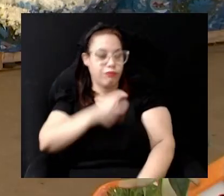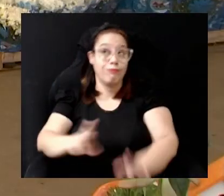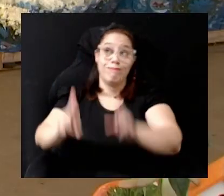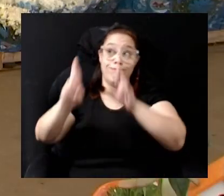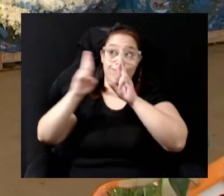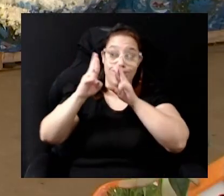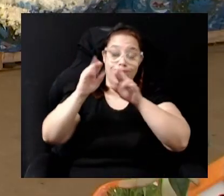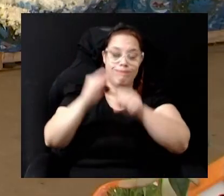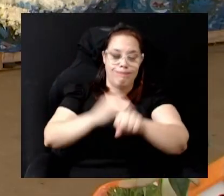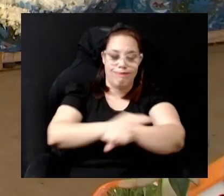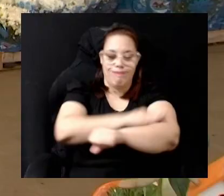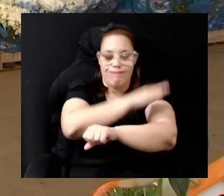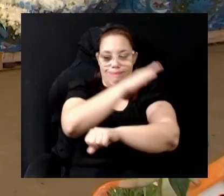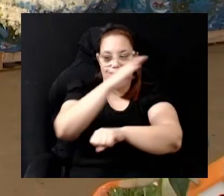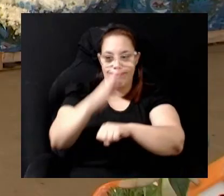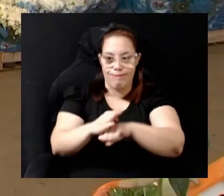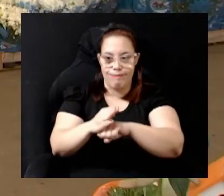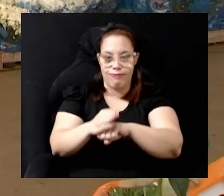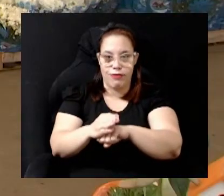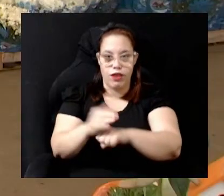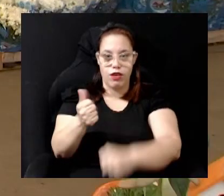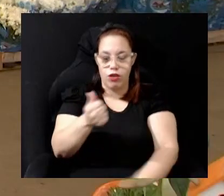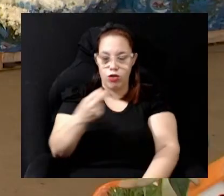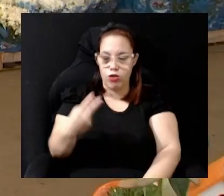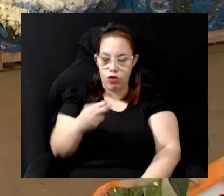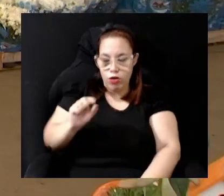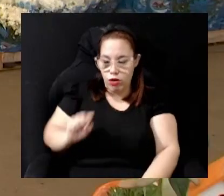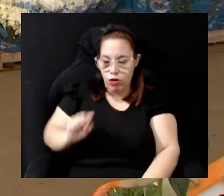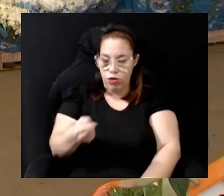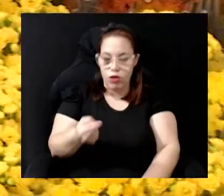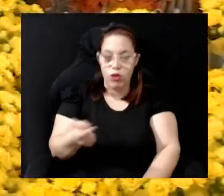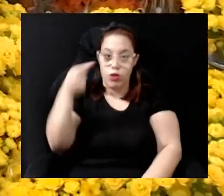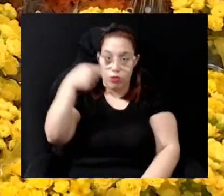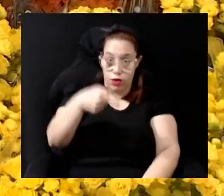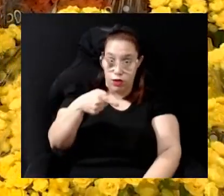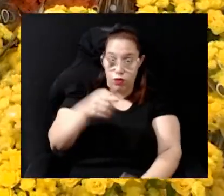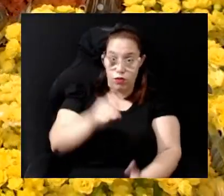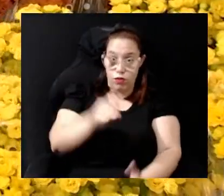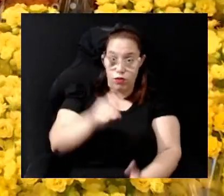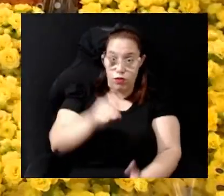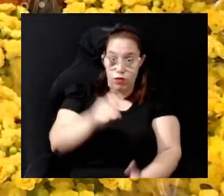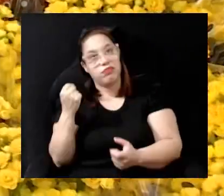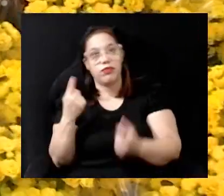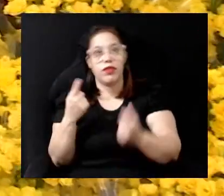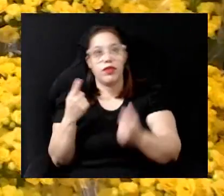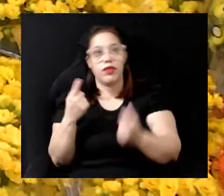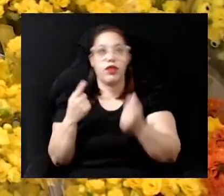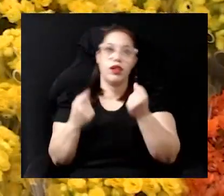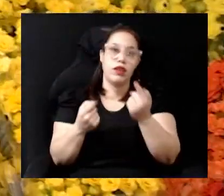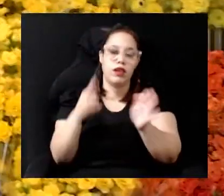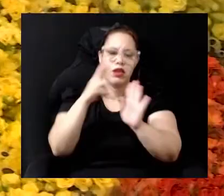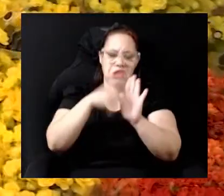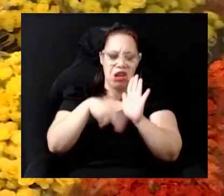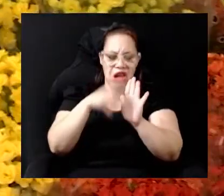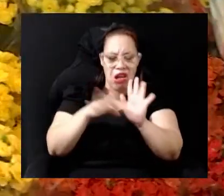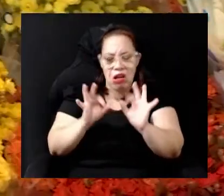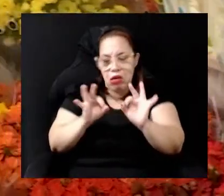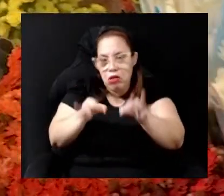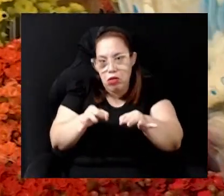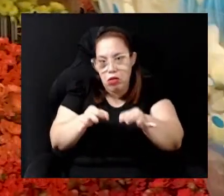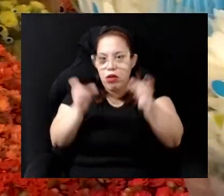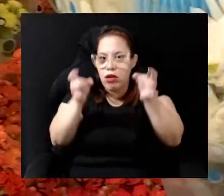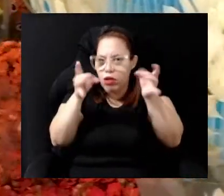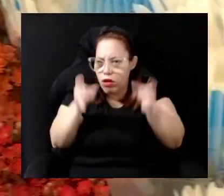ao longo da semana é que mais de 12 mil pessoas passem por aqui. Apesar de não haver uma regra fixa quanto às